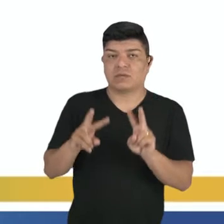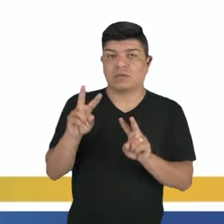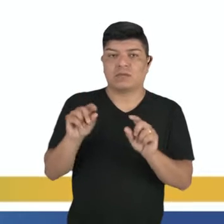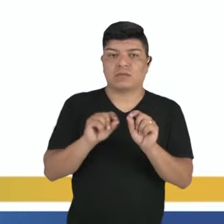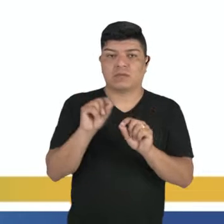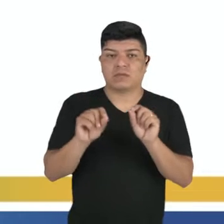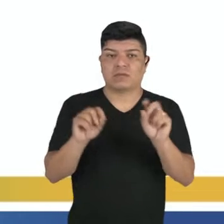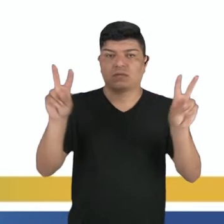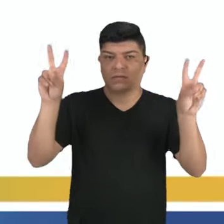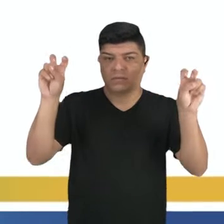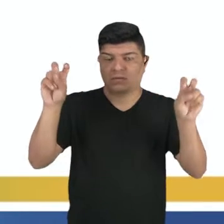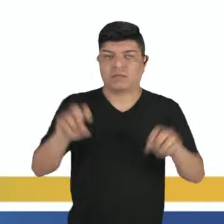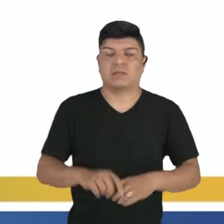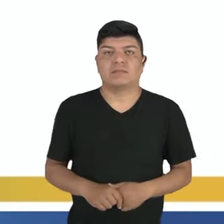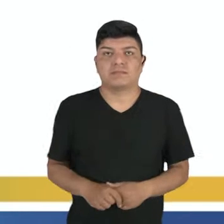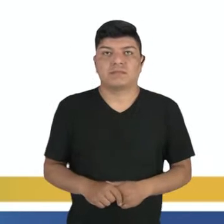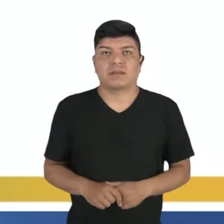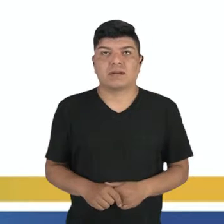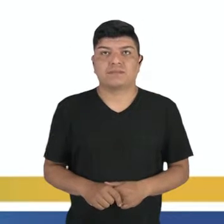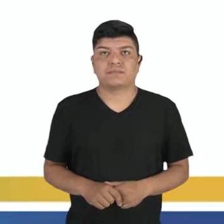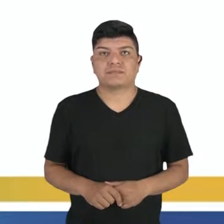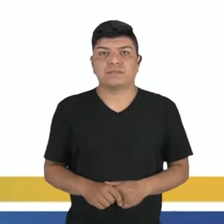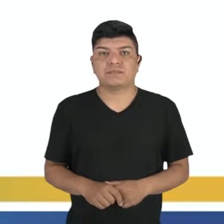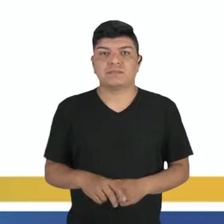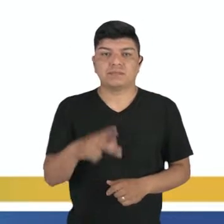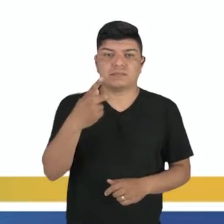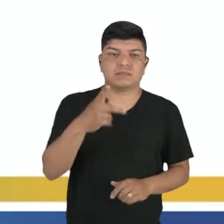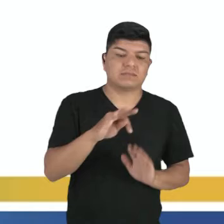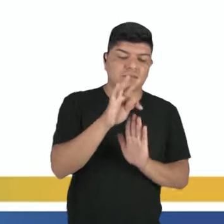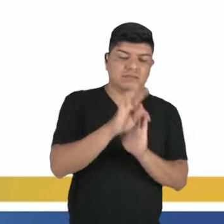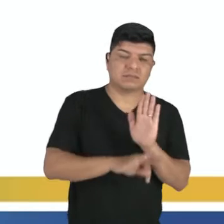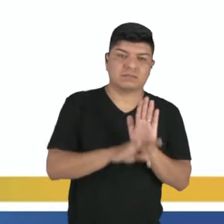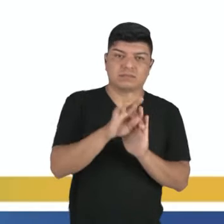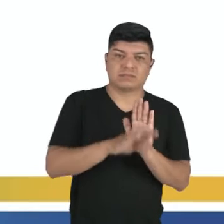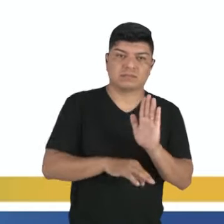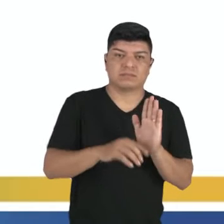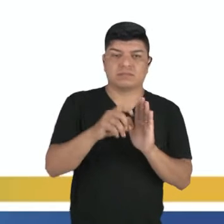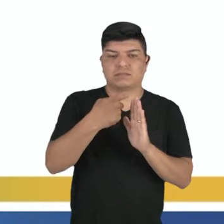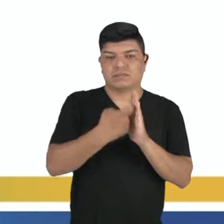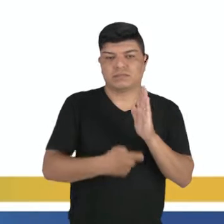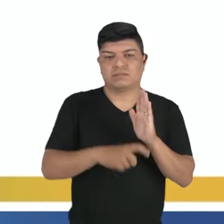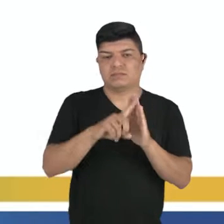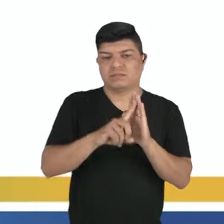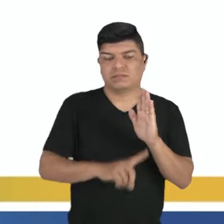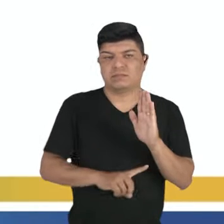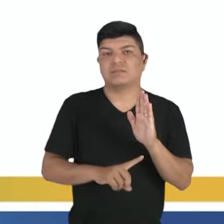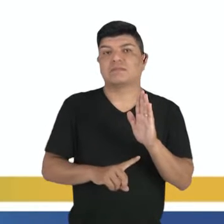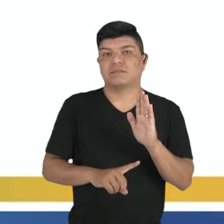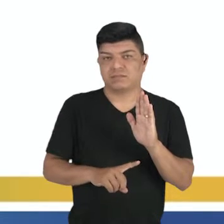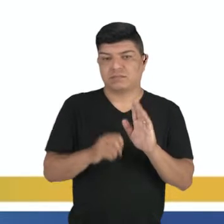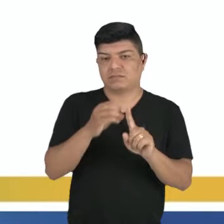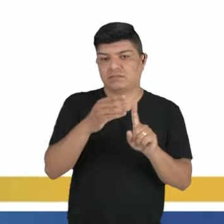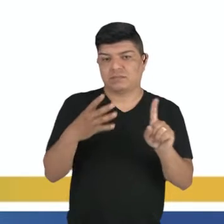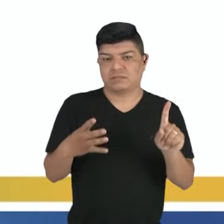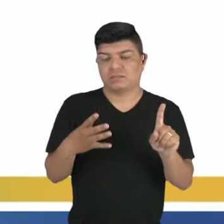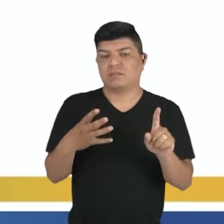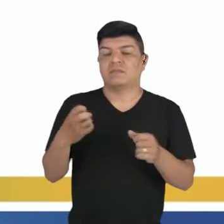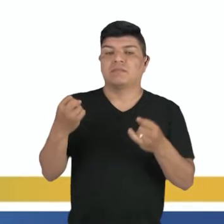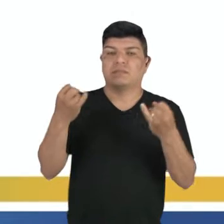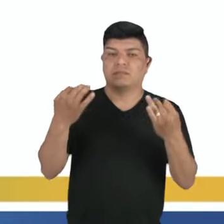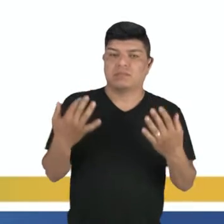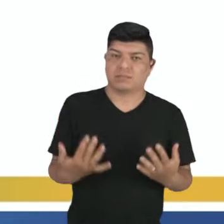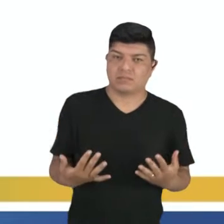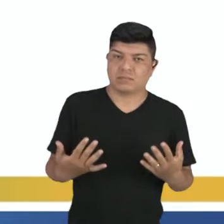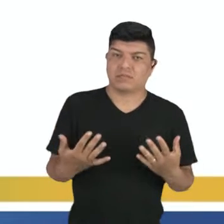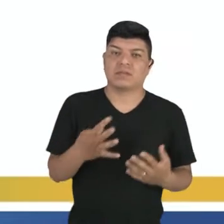o assunto. Ou seja, no seu texto dissertativo argumentativo você vai falar, né, vai colocar o